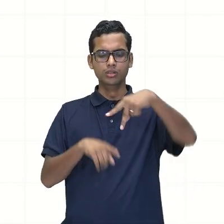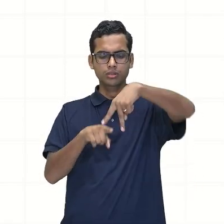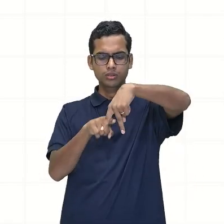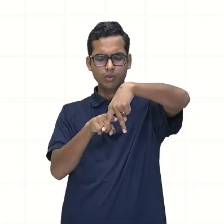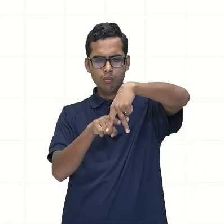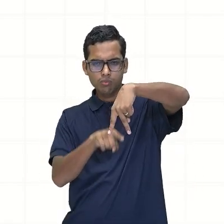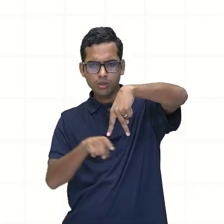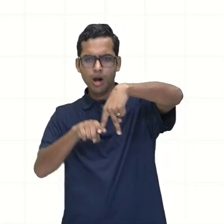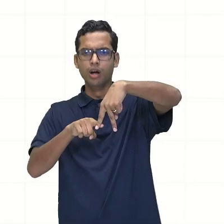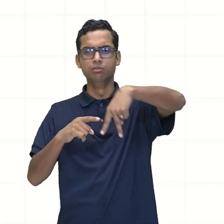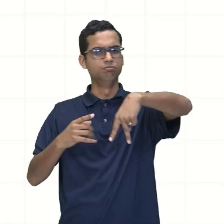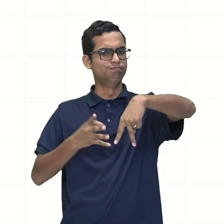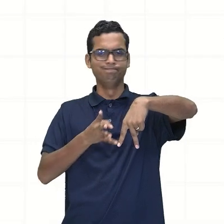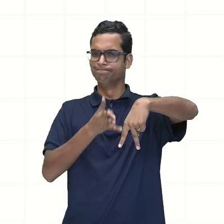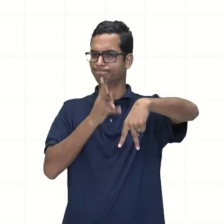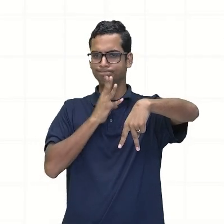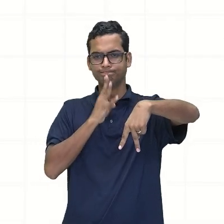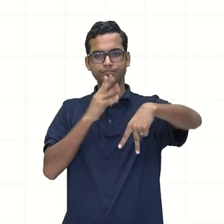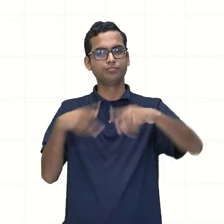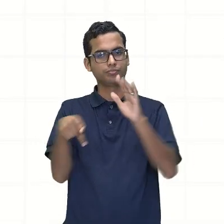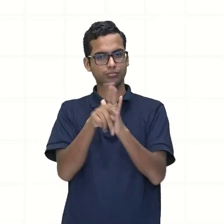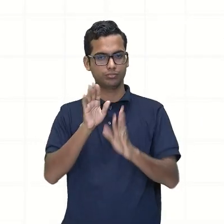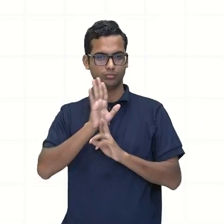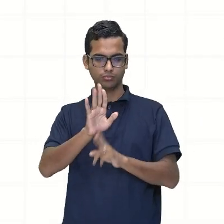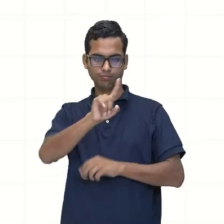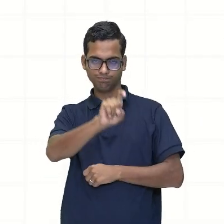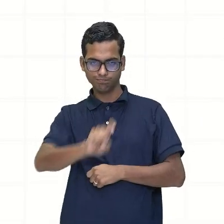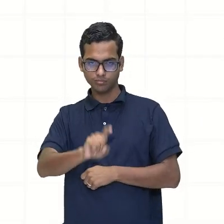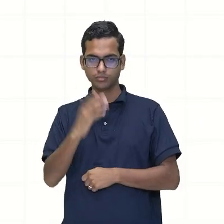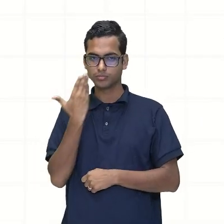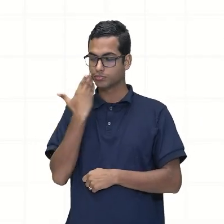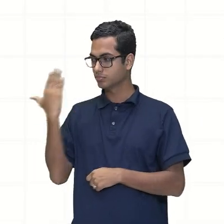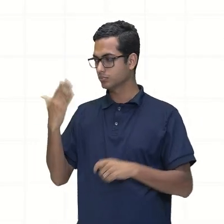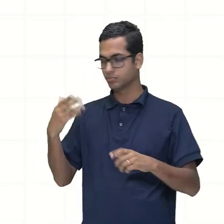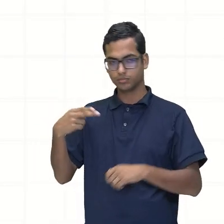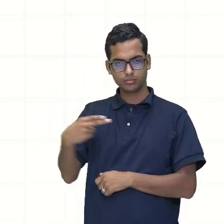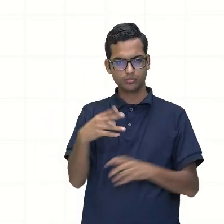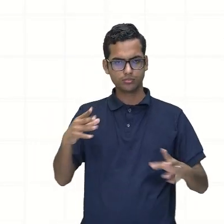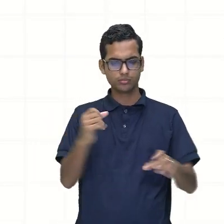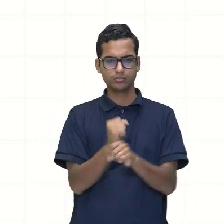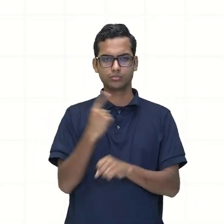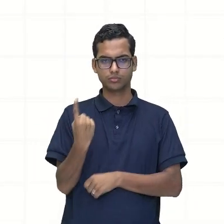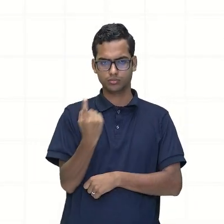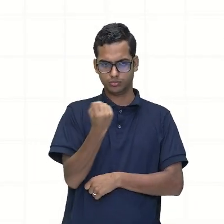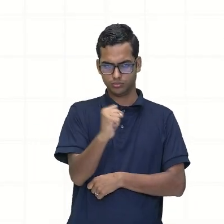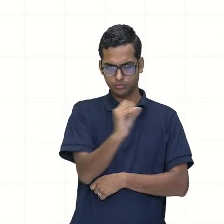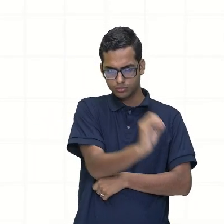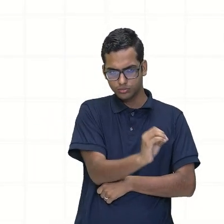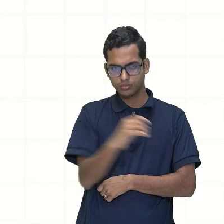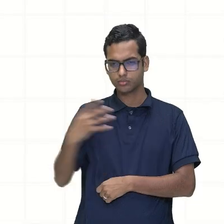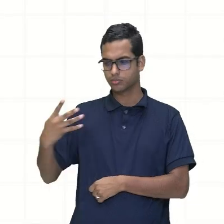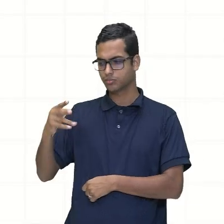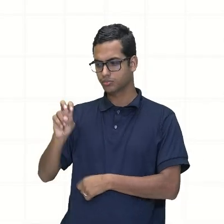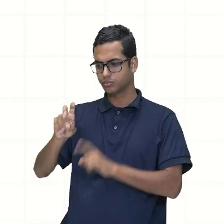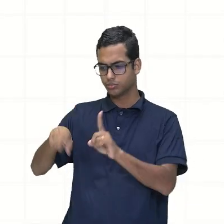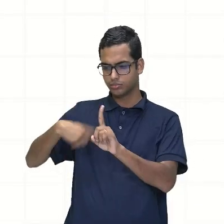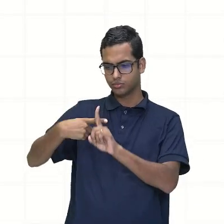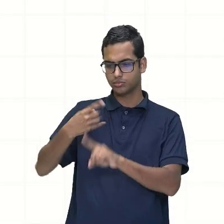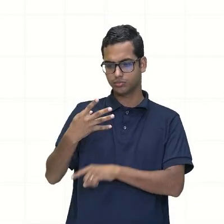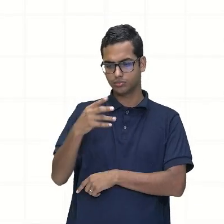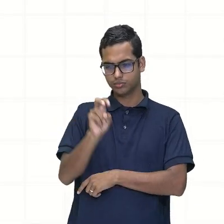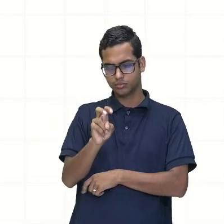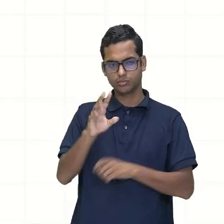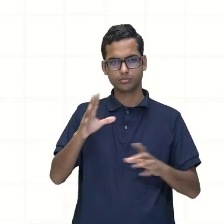vamos chamar de x, igual a 180. 45 mais 45 é